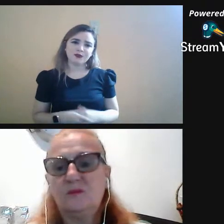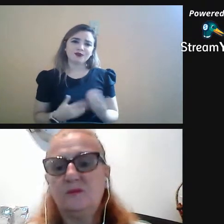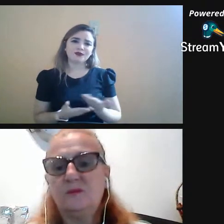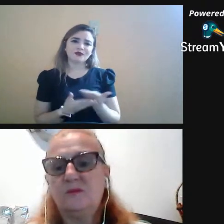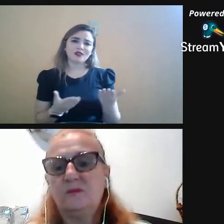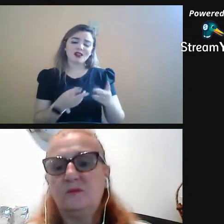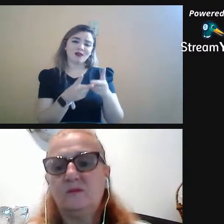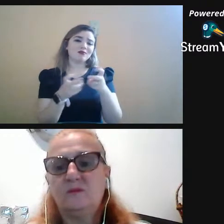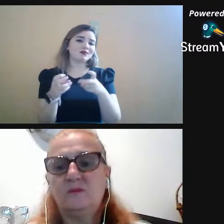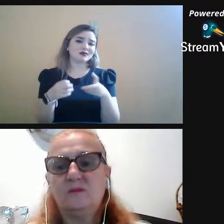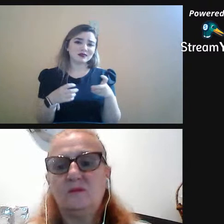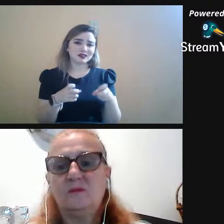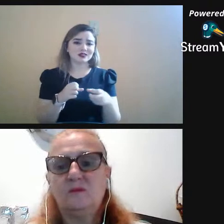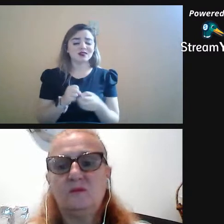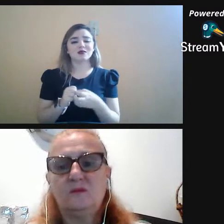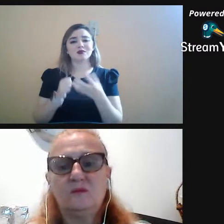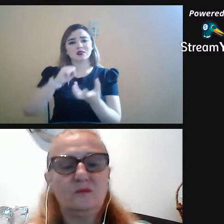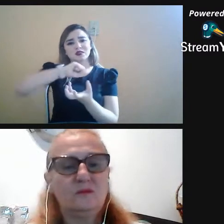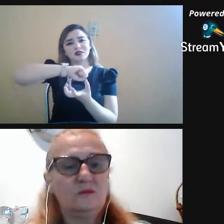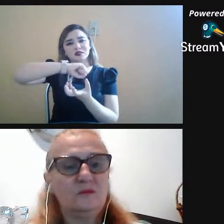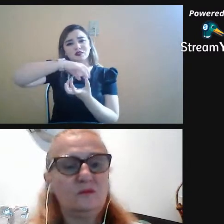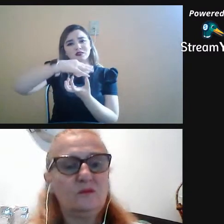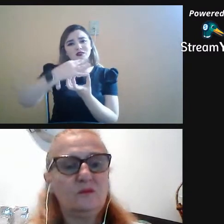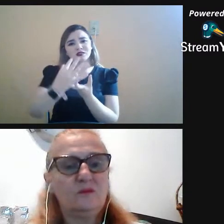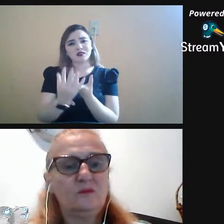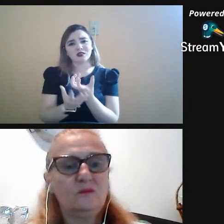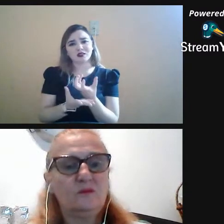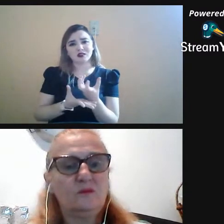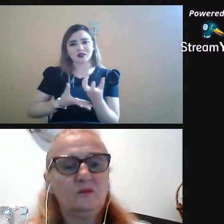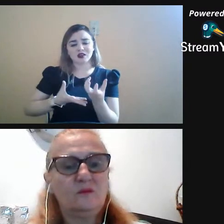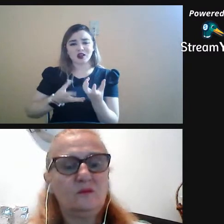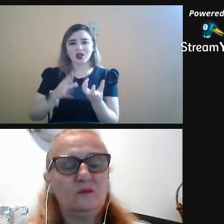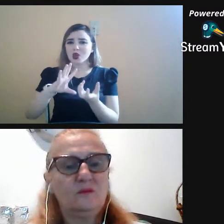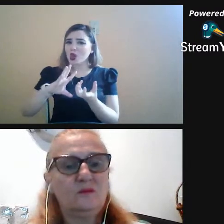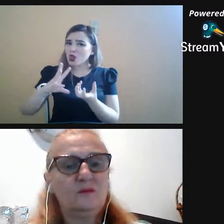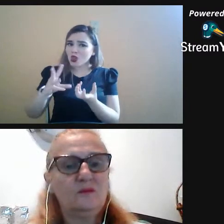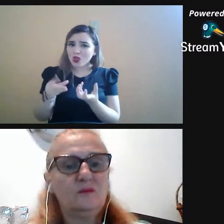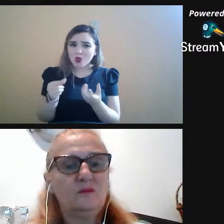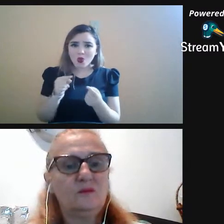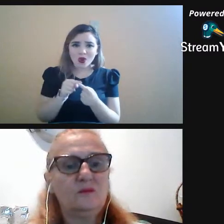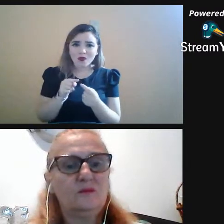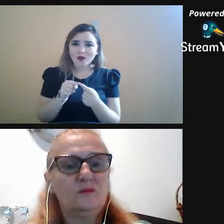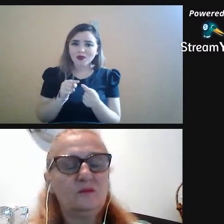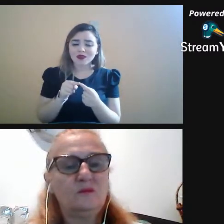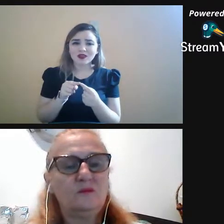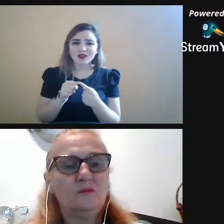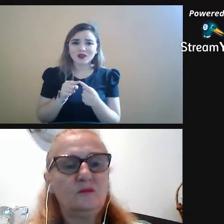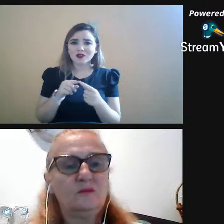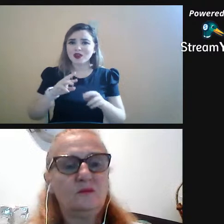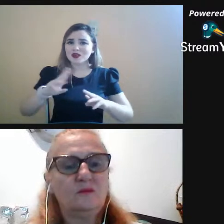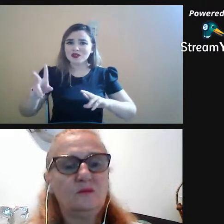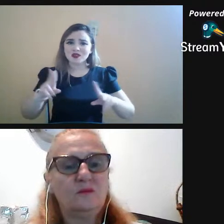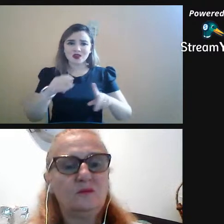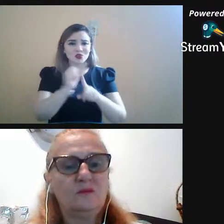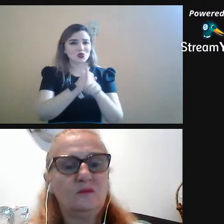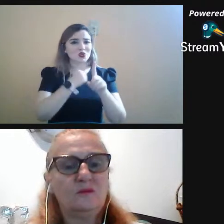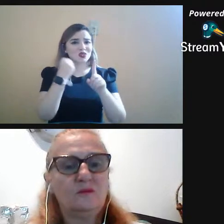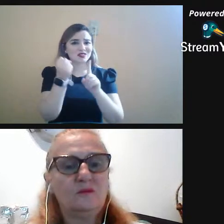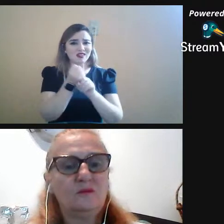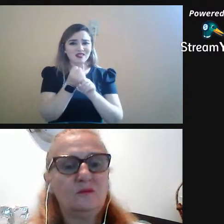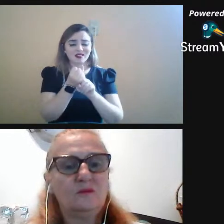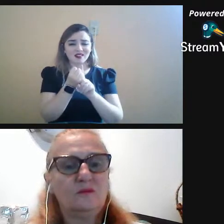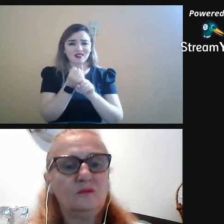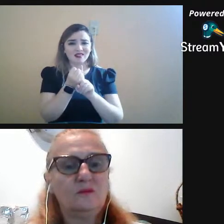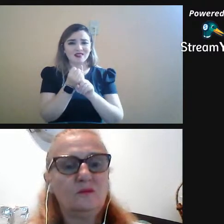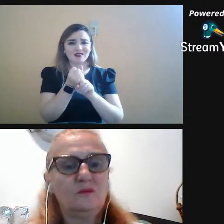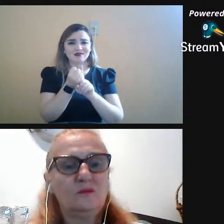que ecologia tem tudo a ver com desigualdade social.